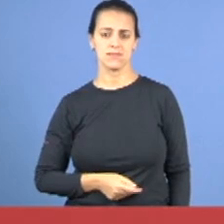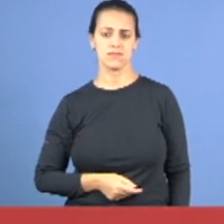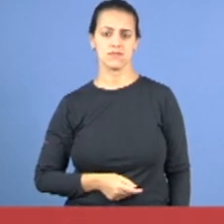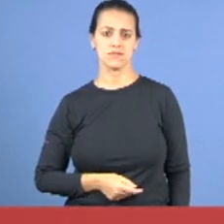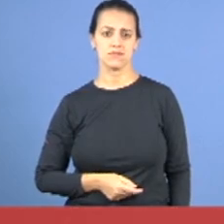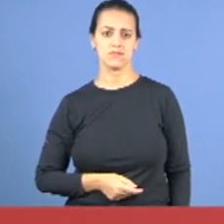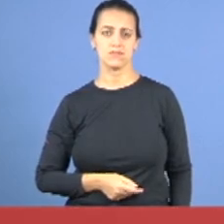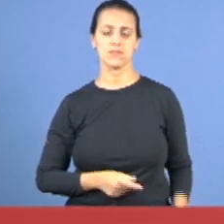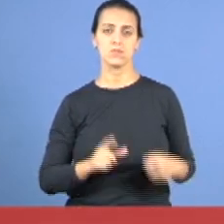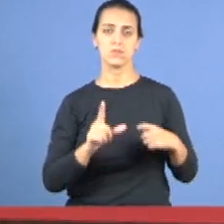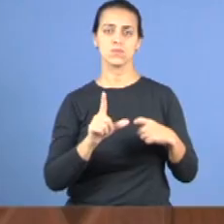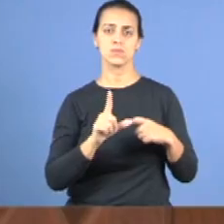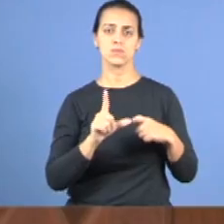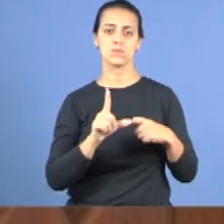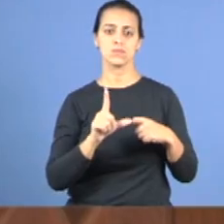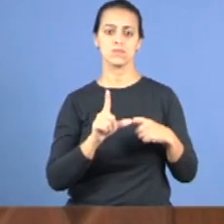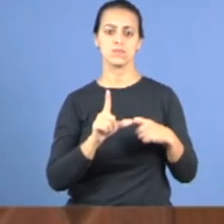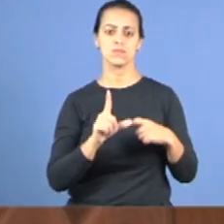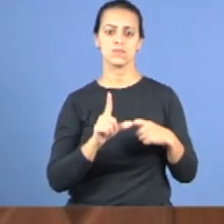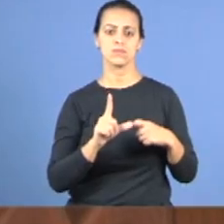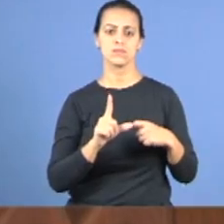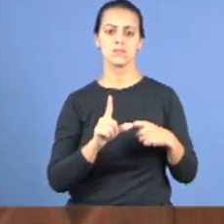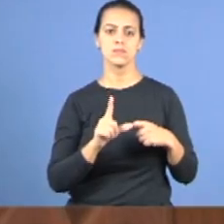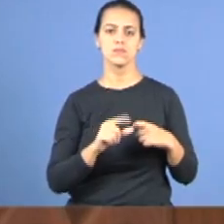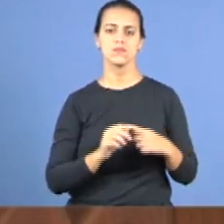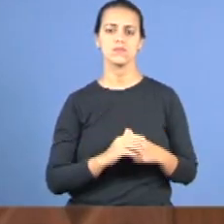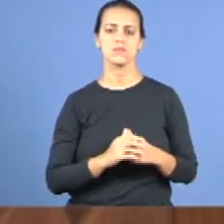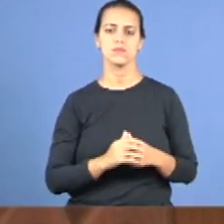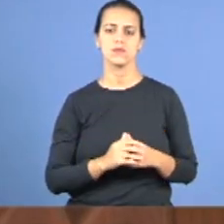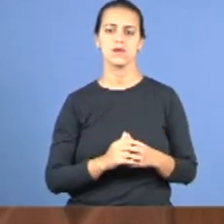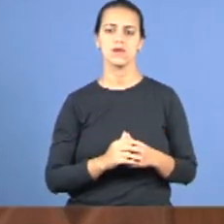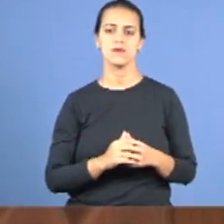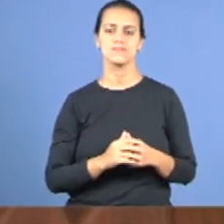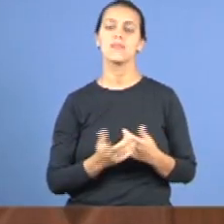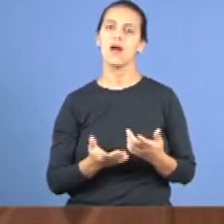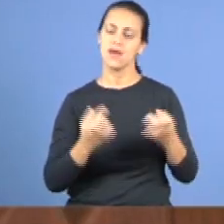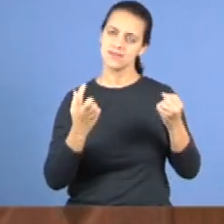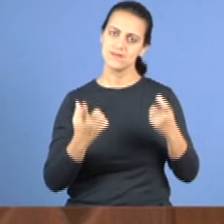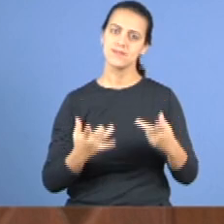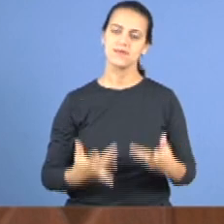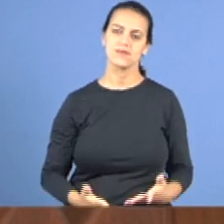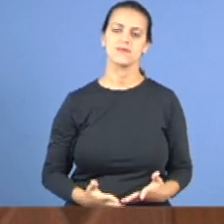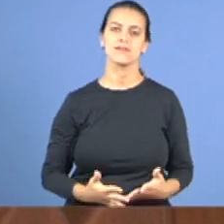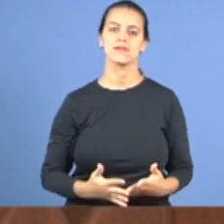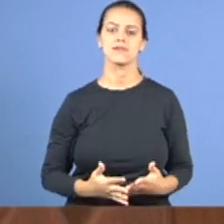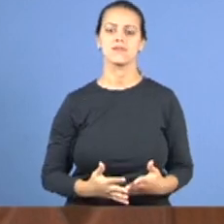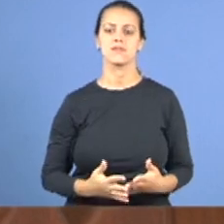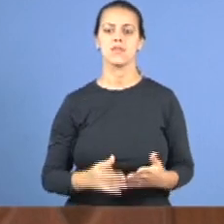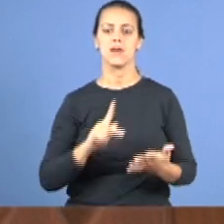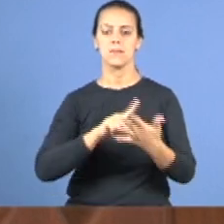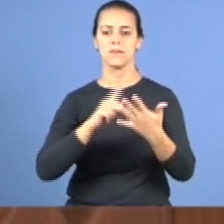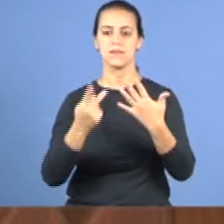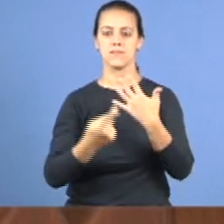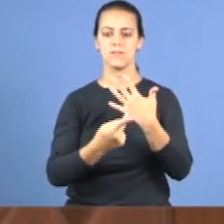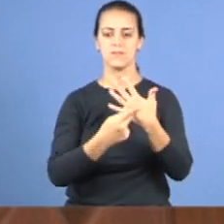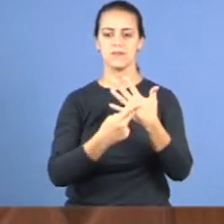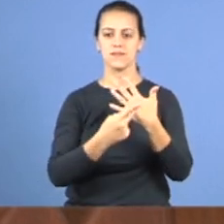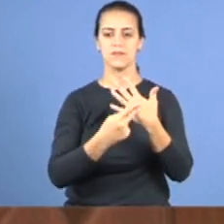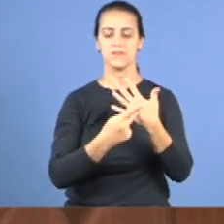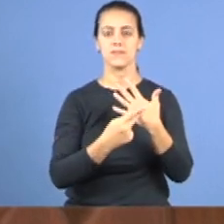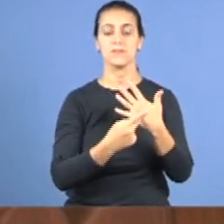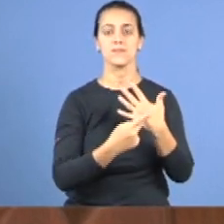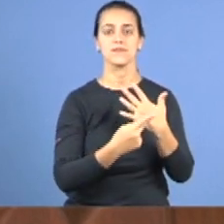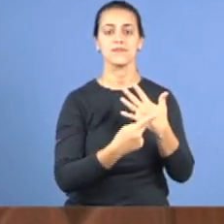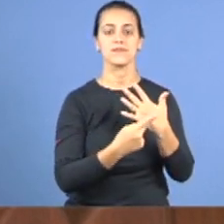Lucas 14 dizendo que... Ah, sim, as explicações, né? Da parábola,